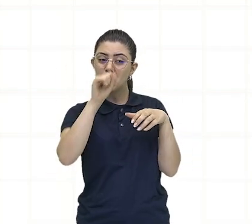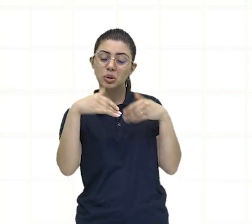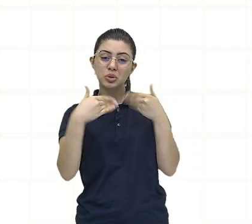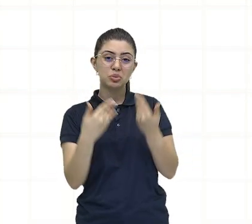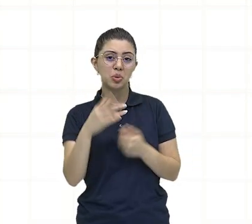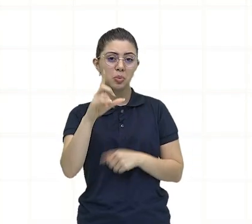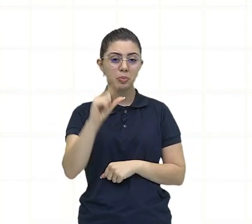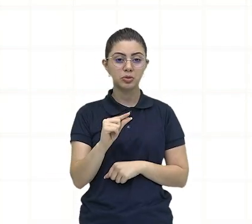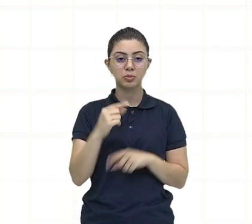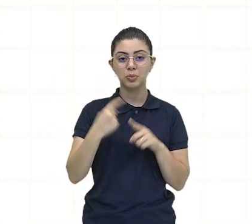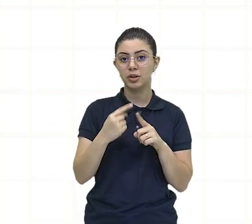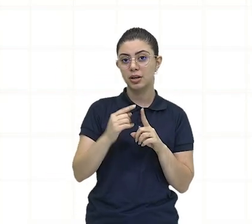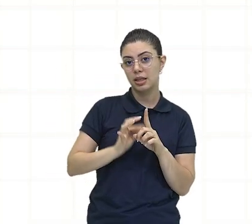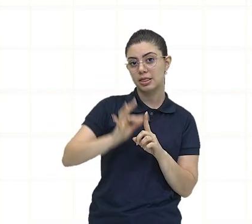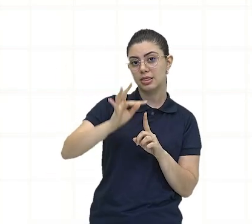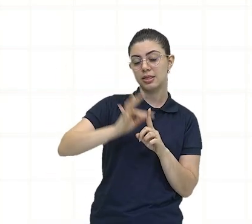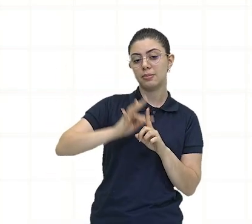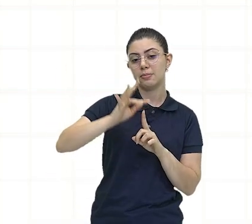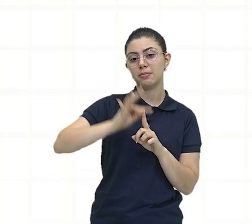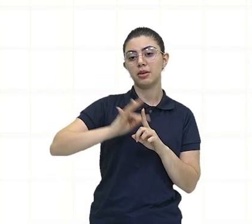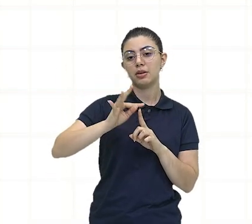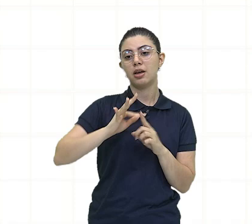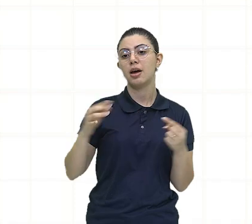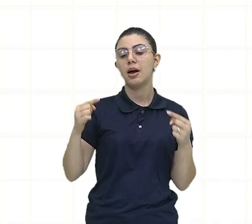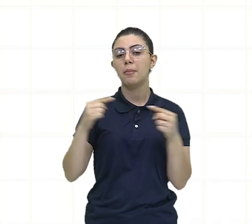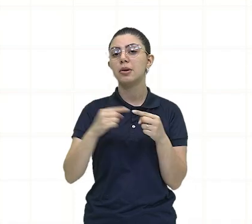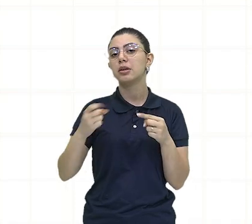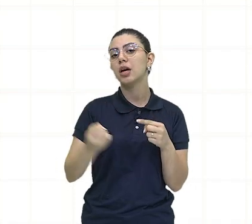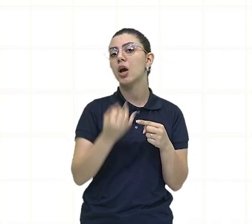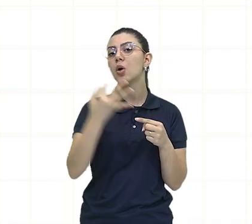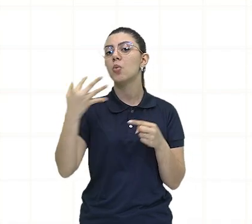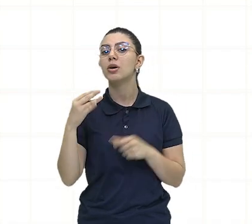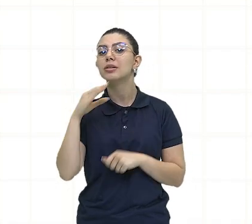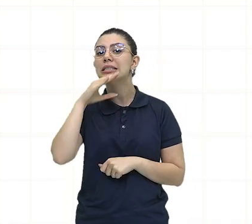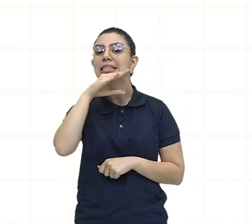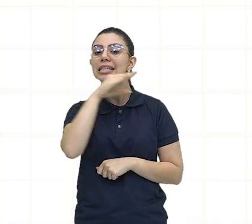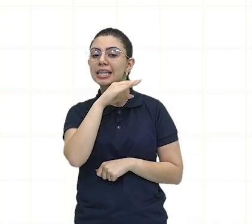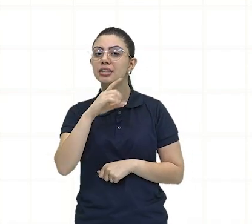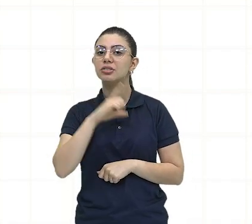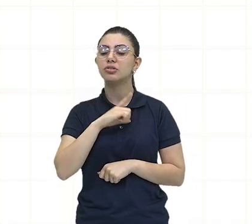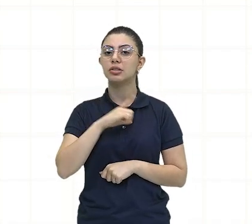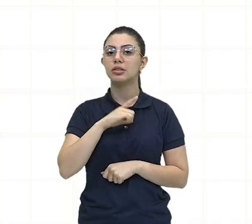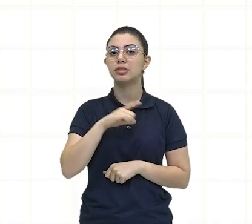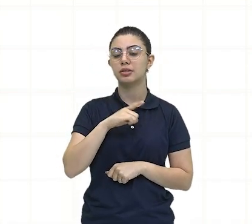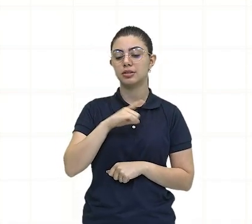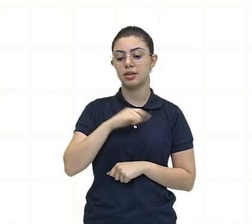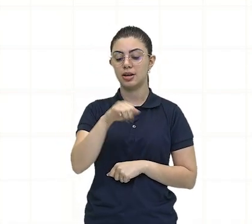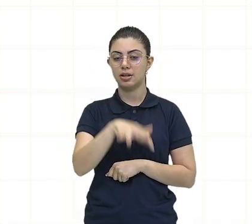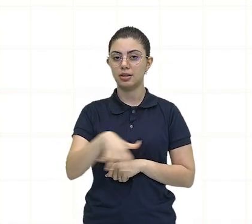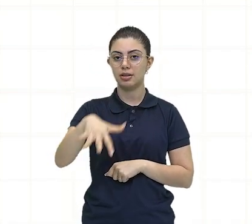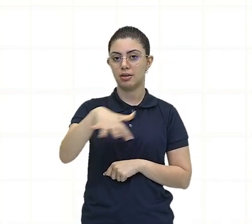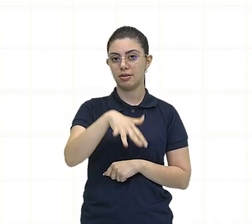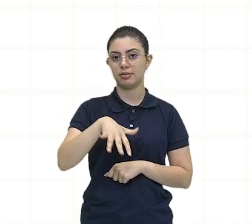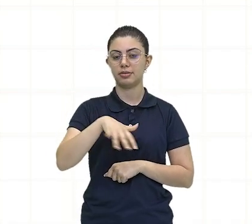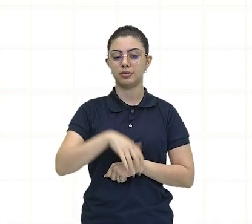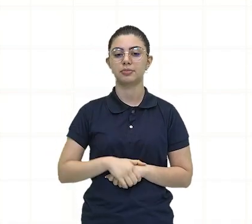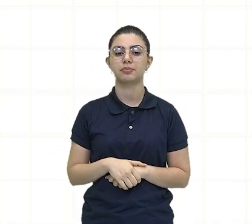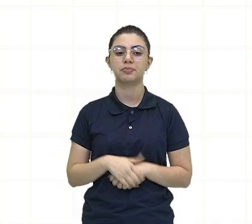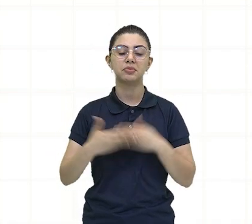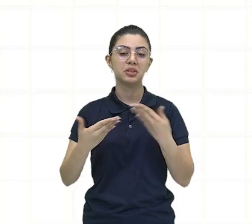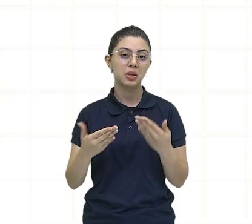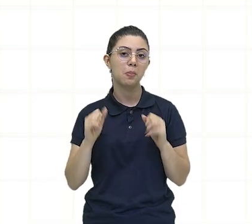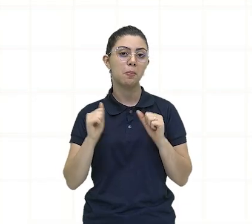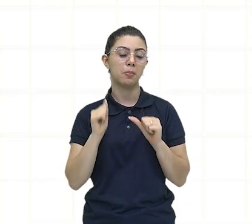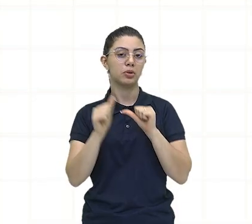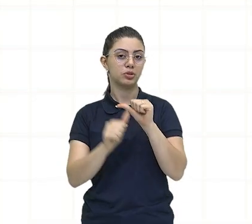de temperatura, a gente vai estar falando de quanto calor existe no ar em um determinado lugar. E ela